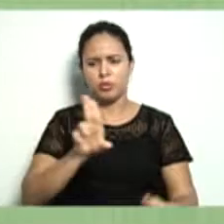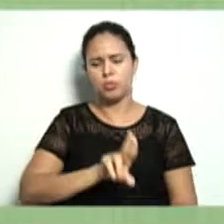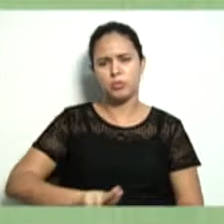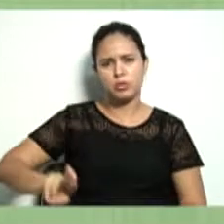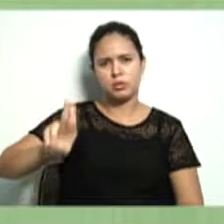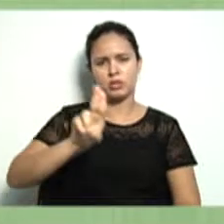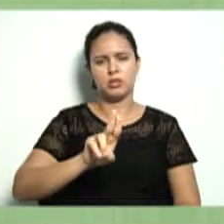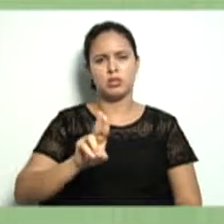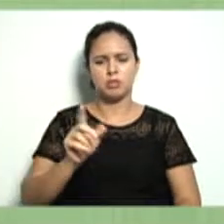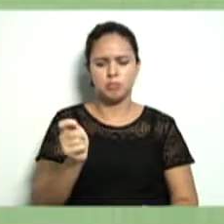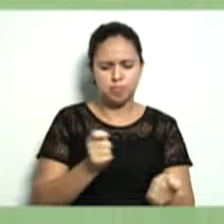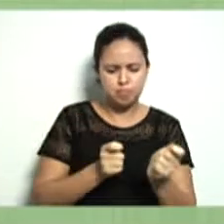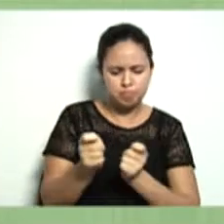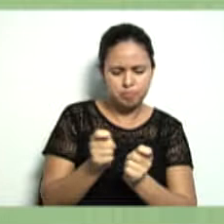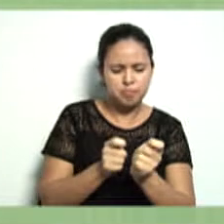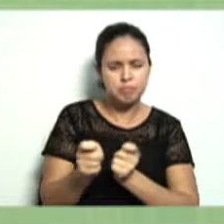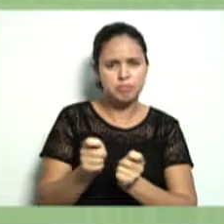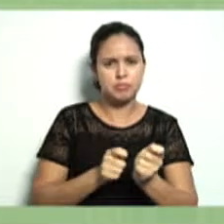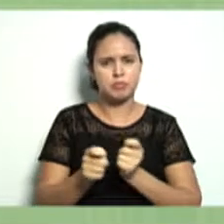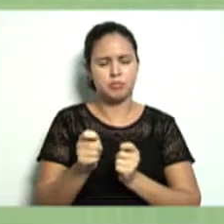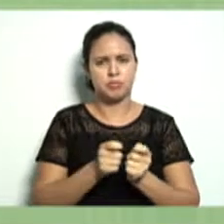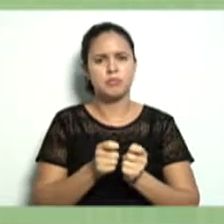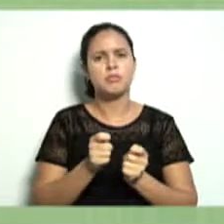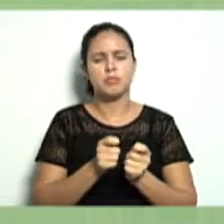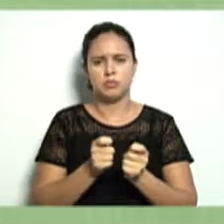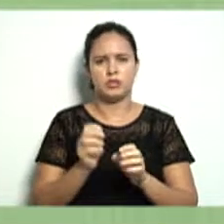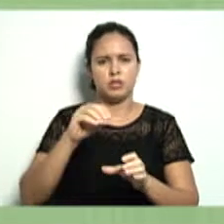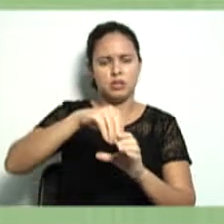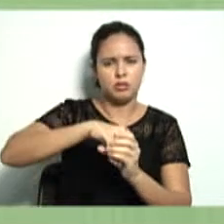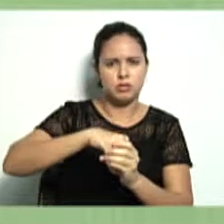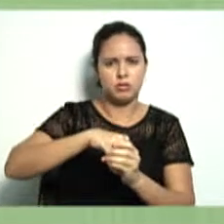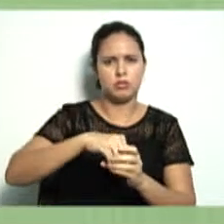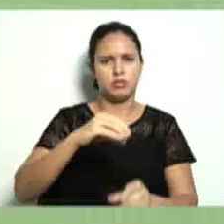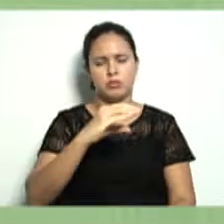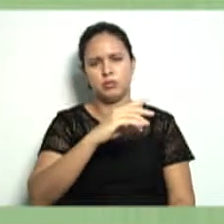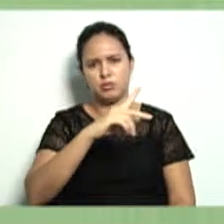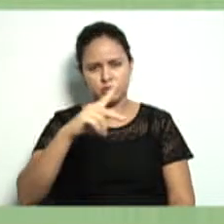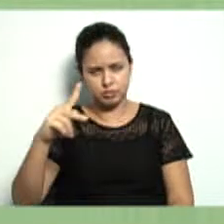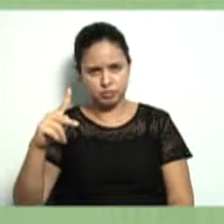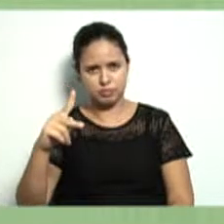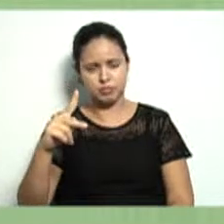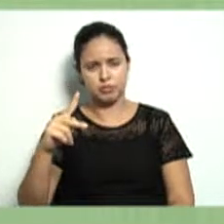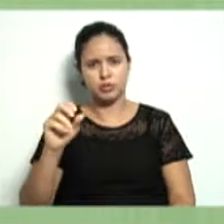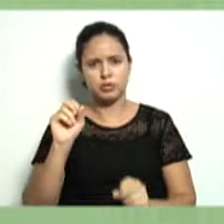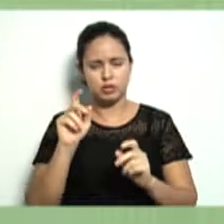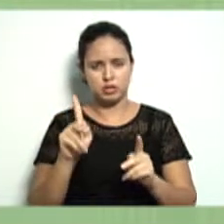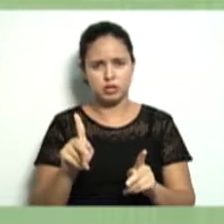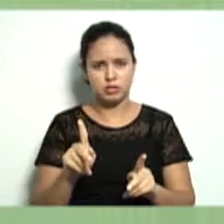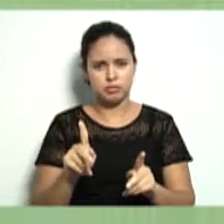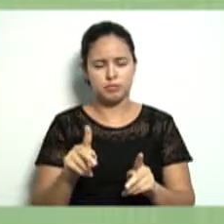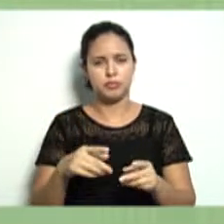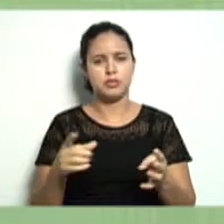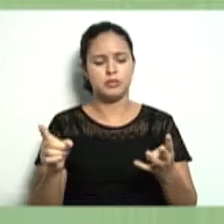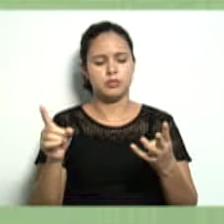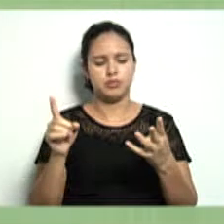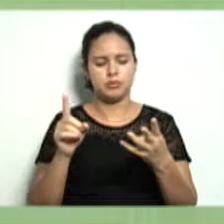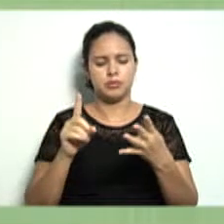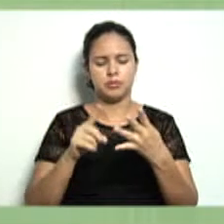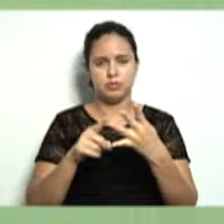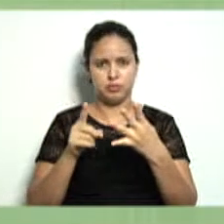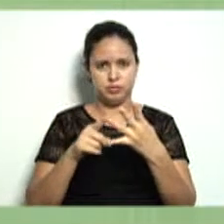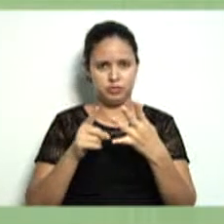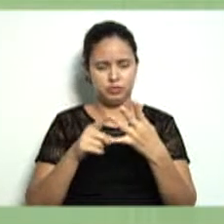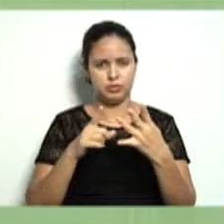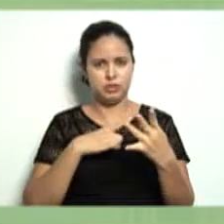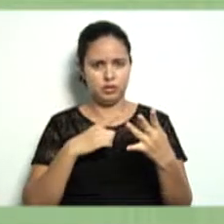para controlar as economias da cooperativa. Ali no terceiro ponto, a gente